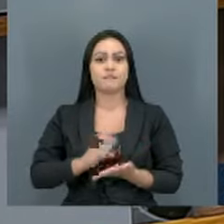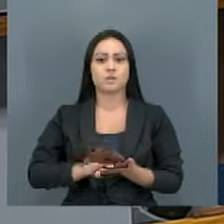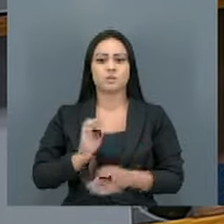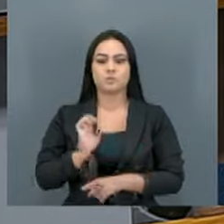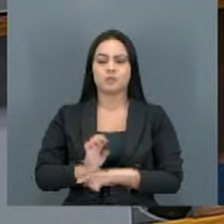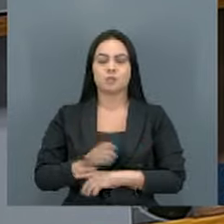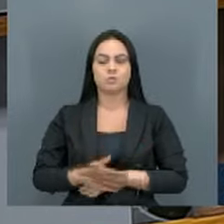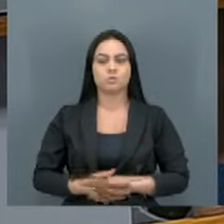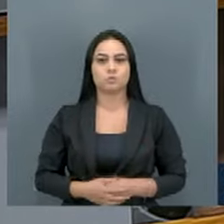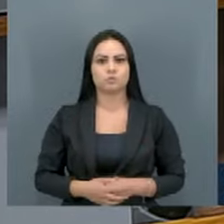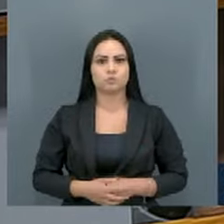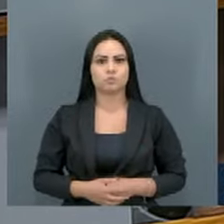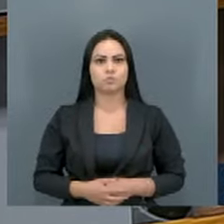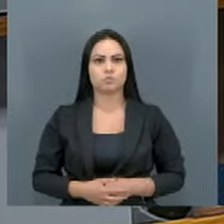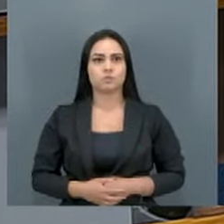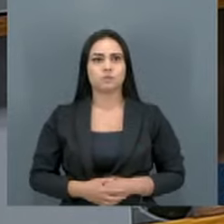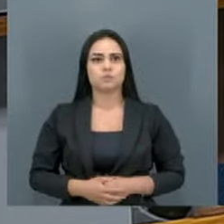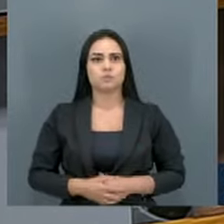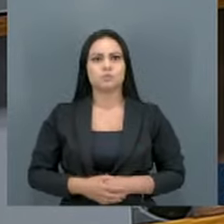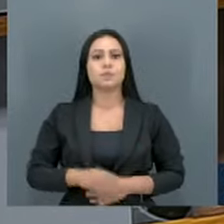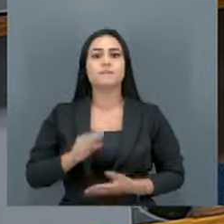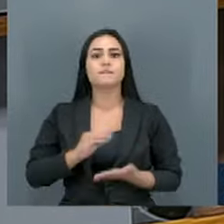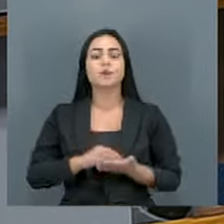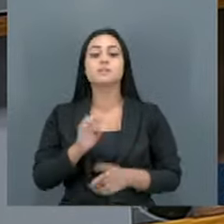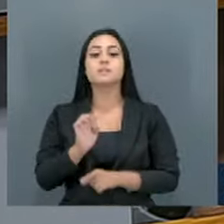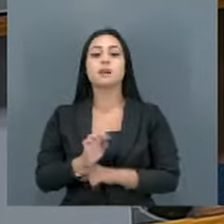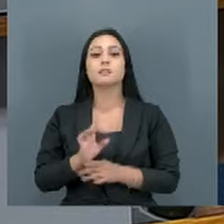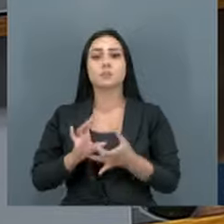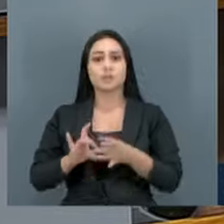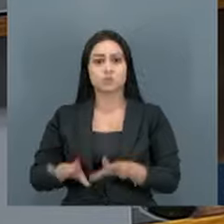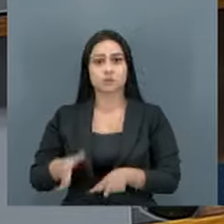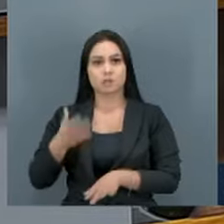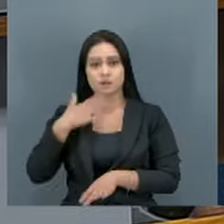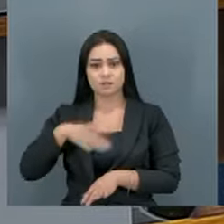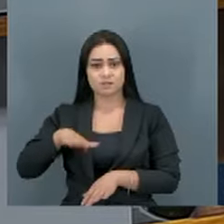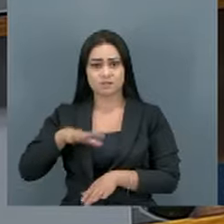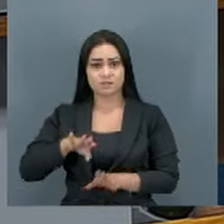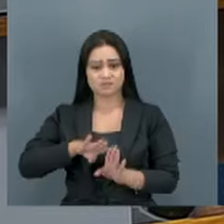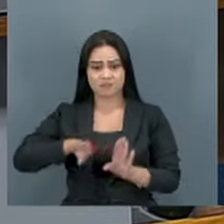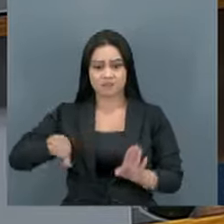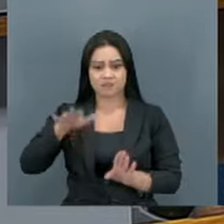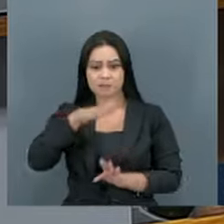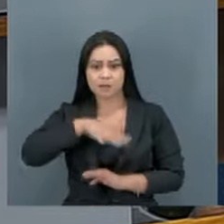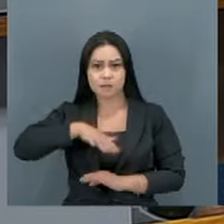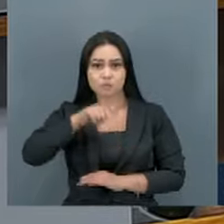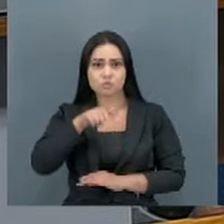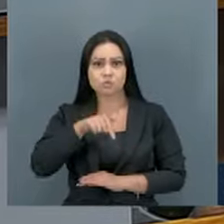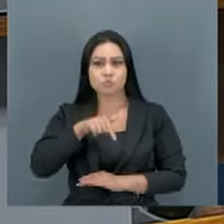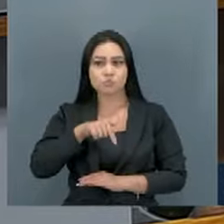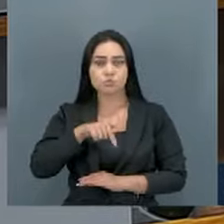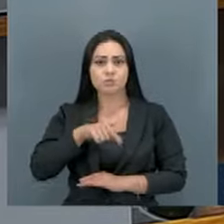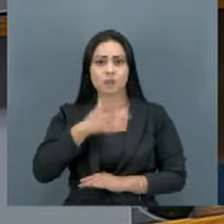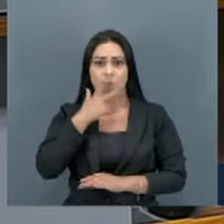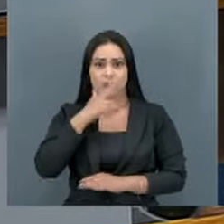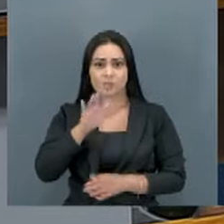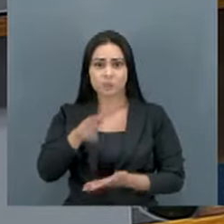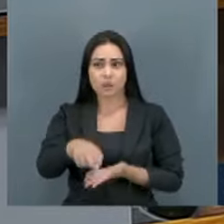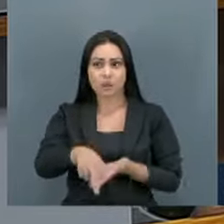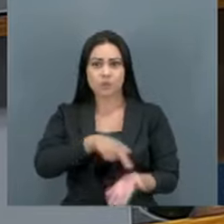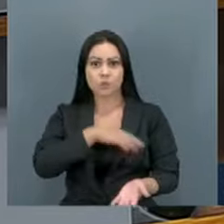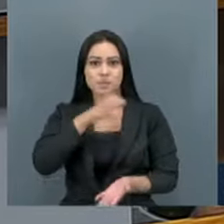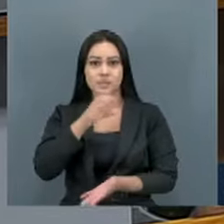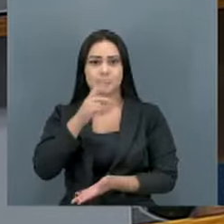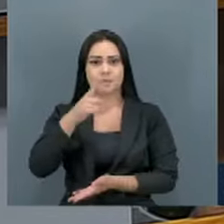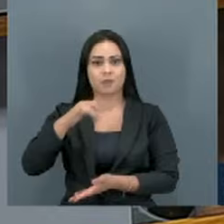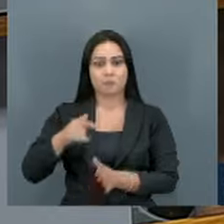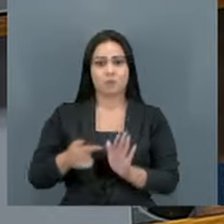Estado. A ausência do Estado deixou as ONGs ocuparem esse espaço. Eu acho que o relatório dessa CPI